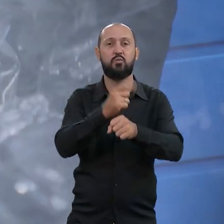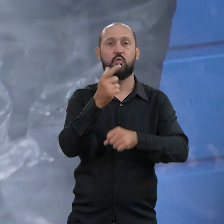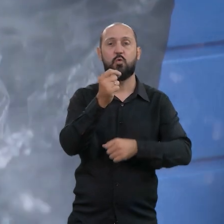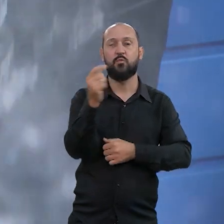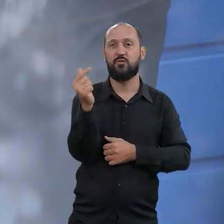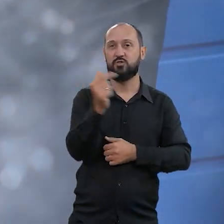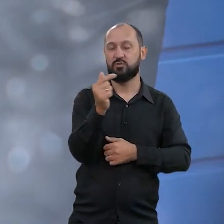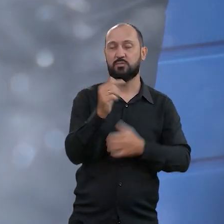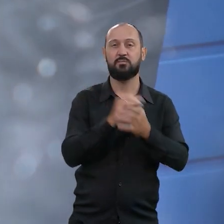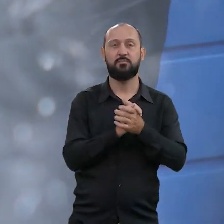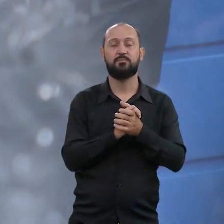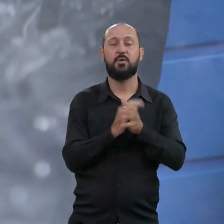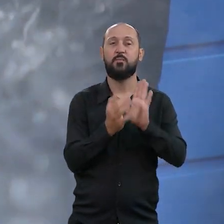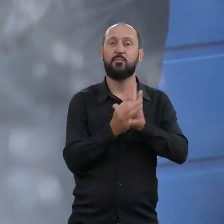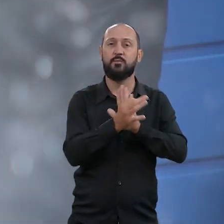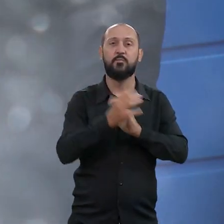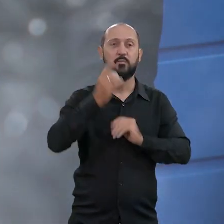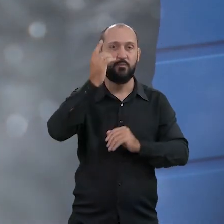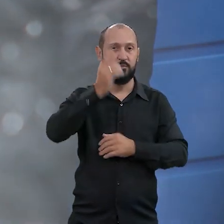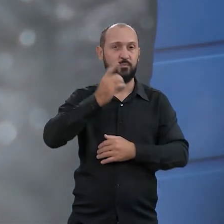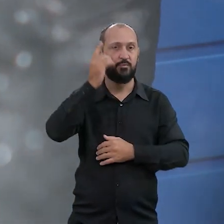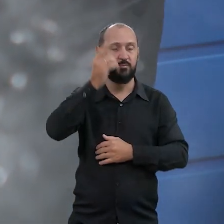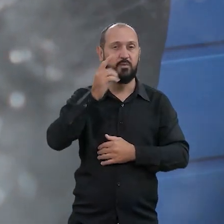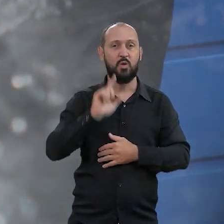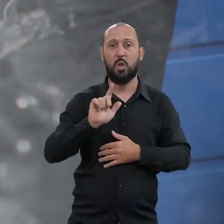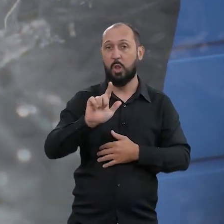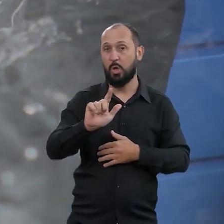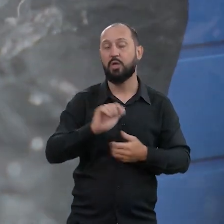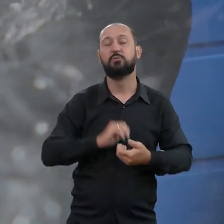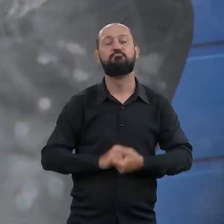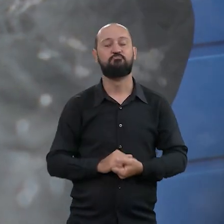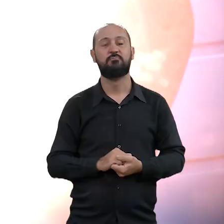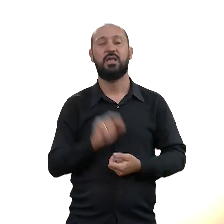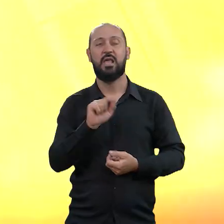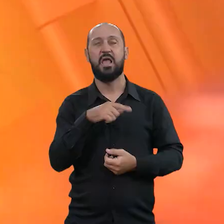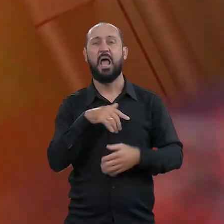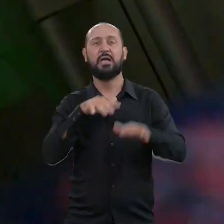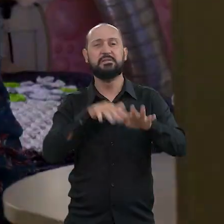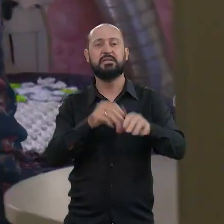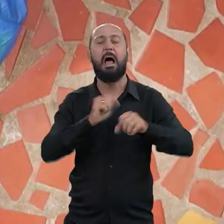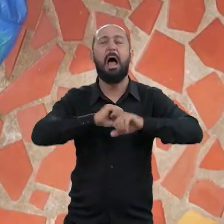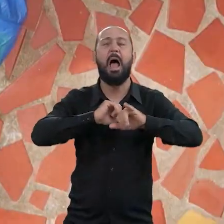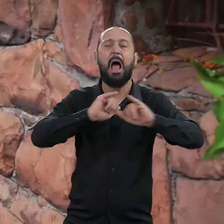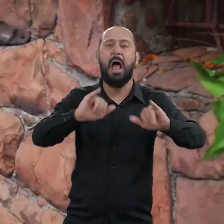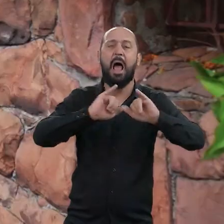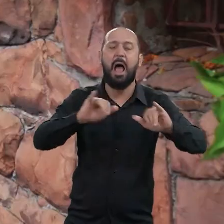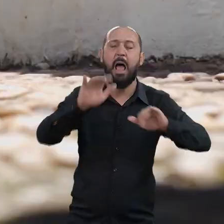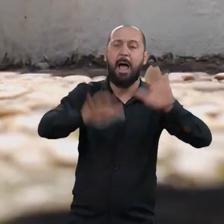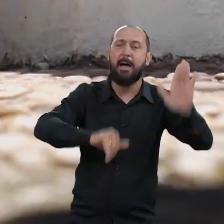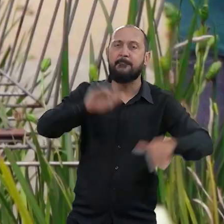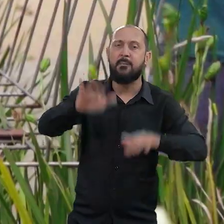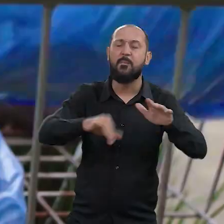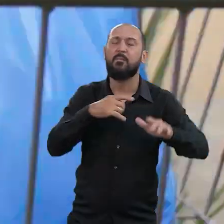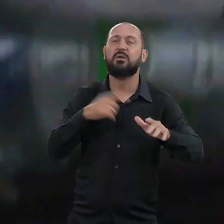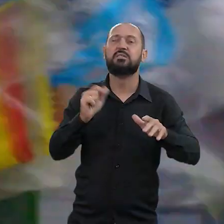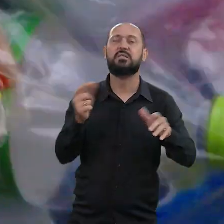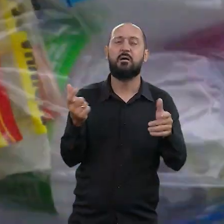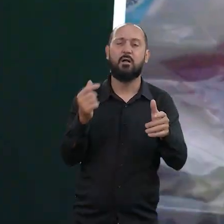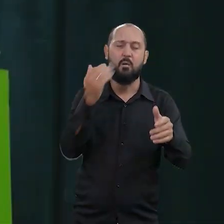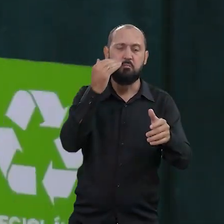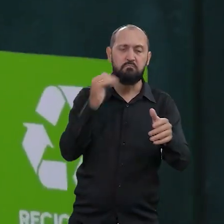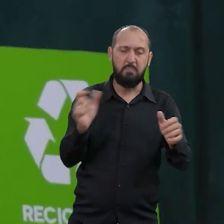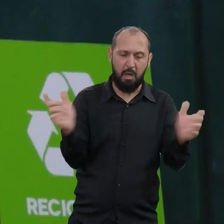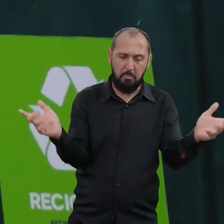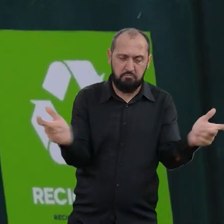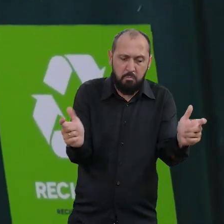5.894 de 2022, proposta pelo deputado Lucas de Lima. Esta campanha mobiliza a população a